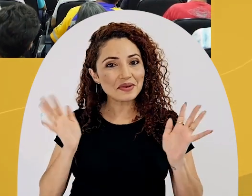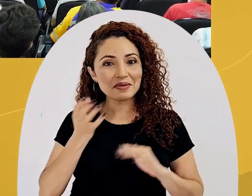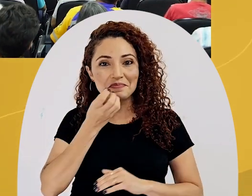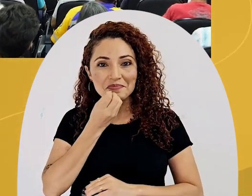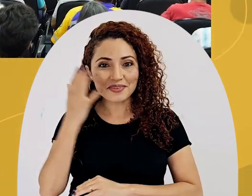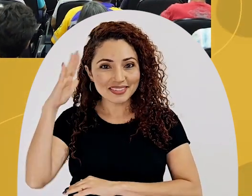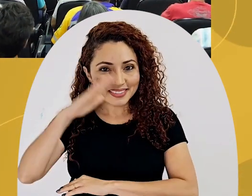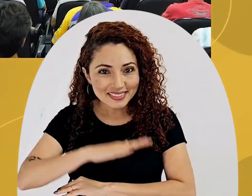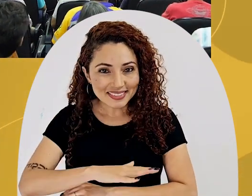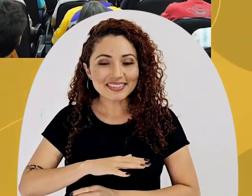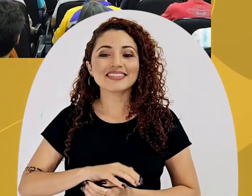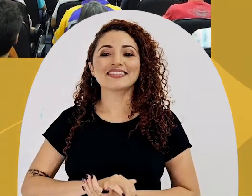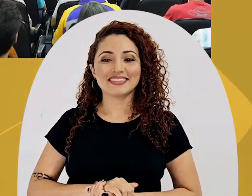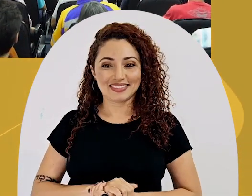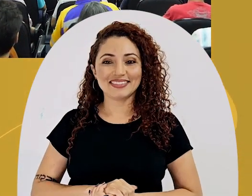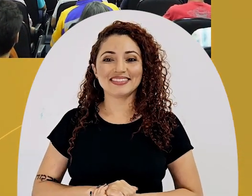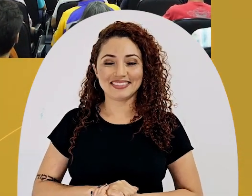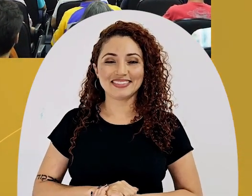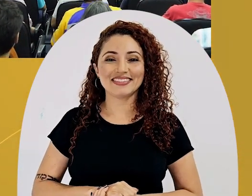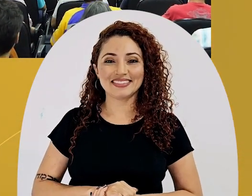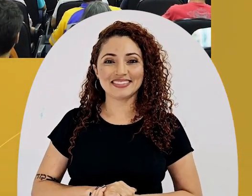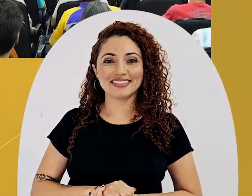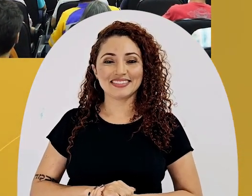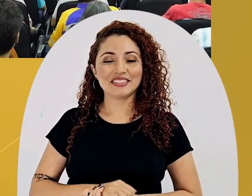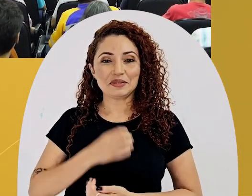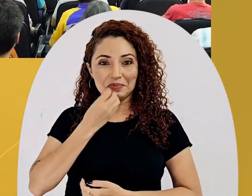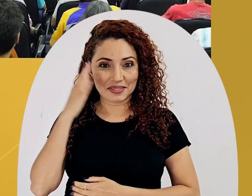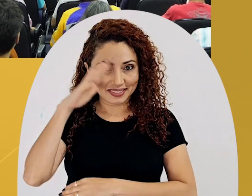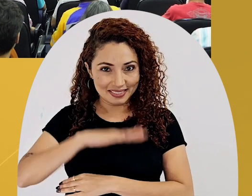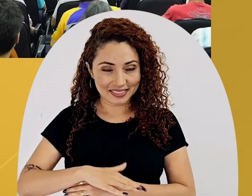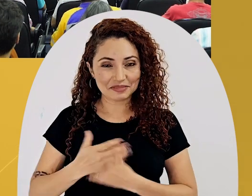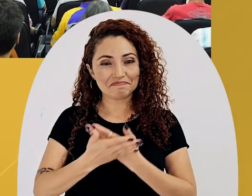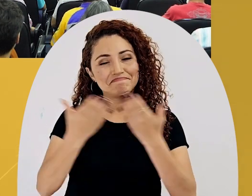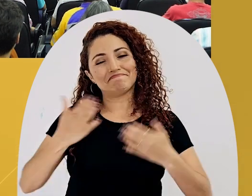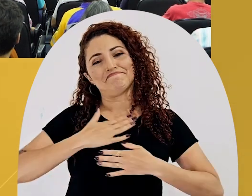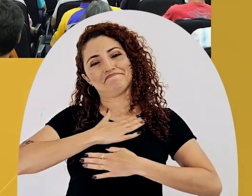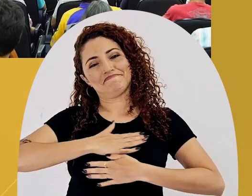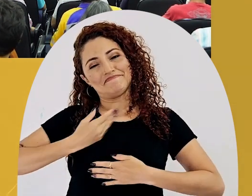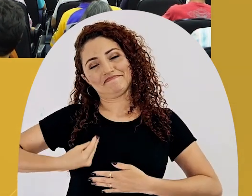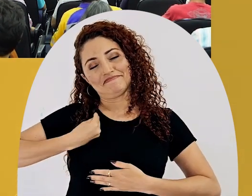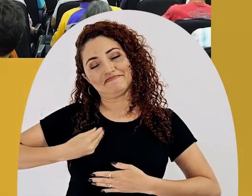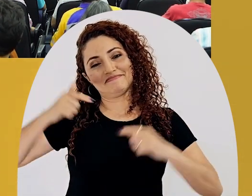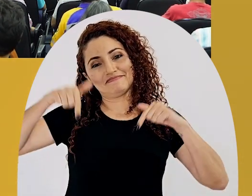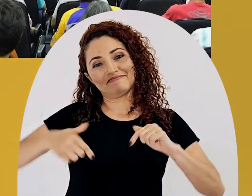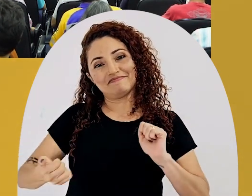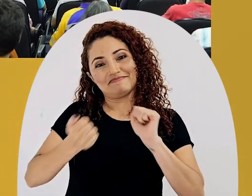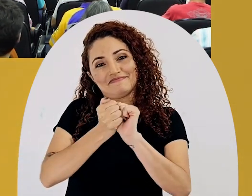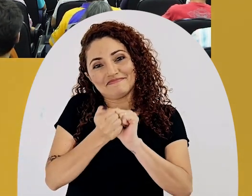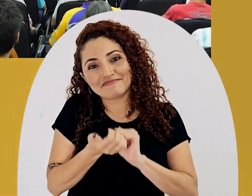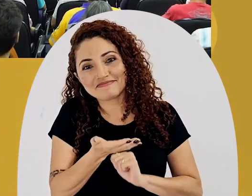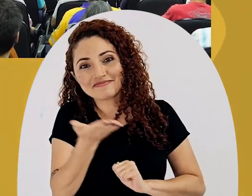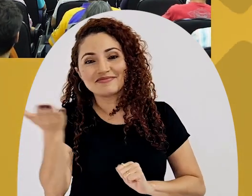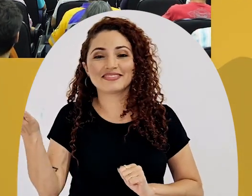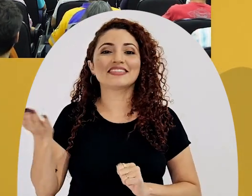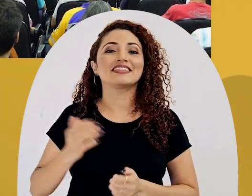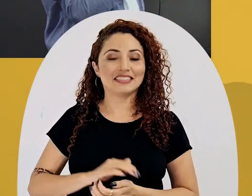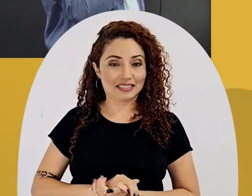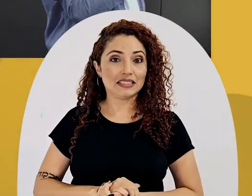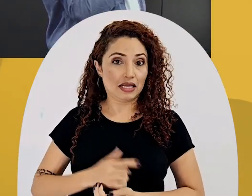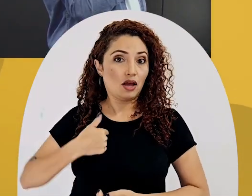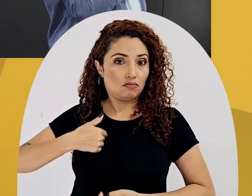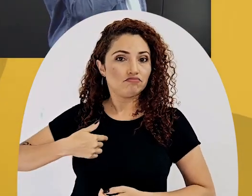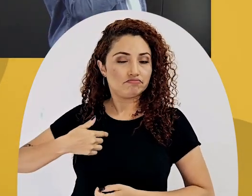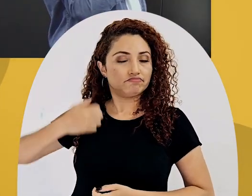Vamos para a Danúbia primeiro. Boa tarde, é um prazer estar aqui com vocês. Vou fazer também minha